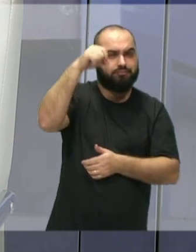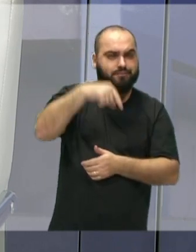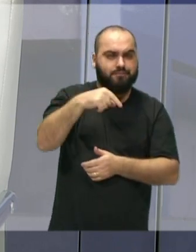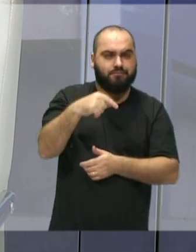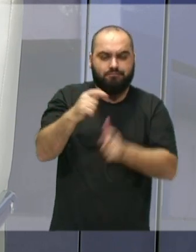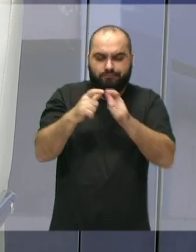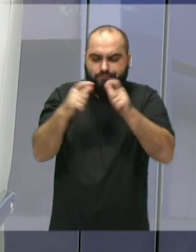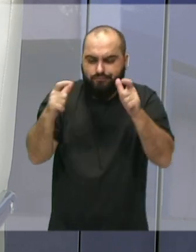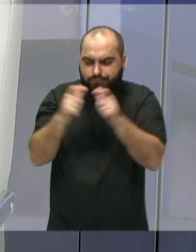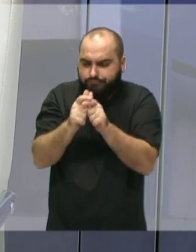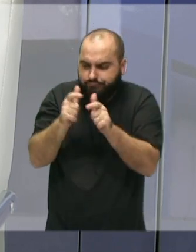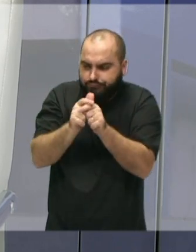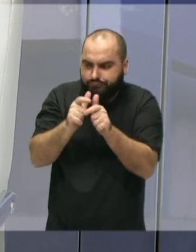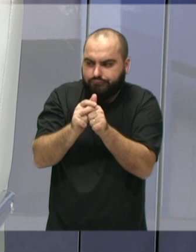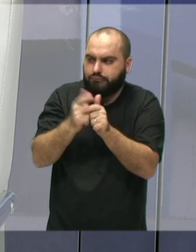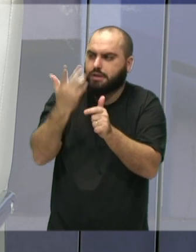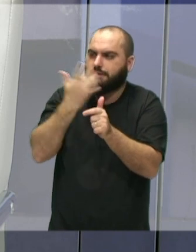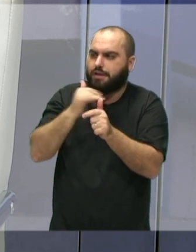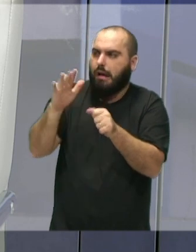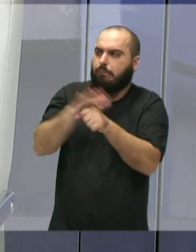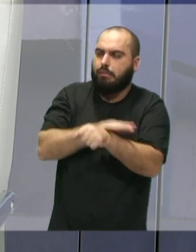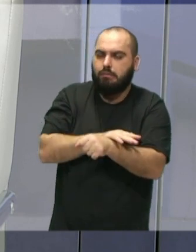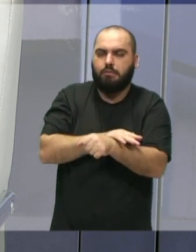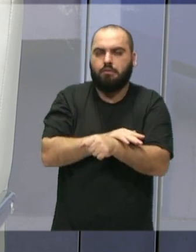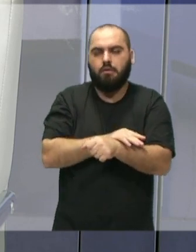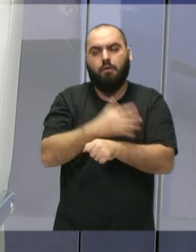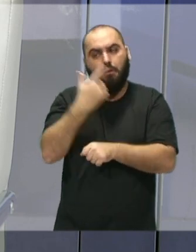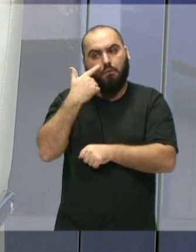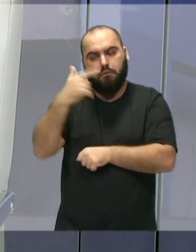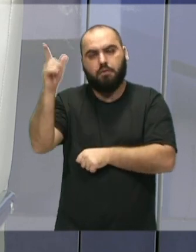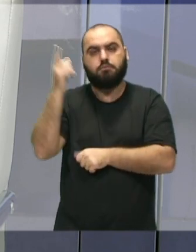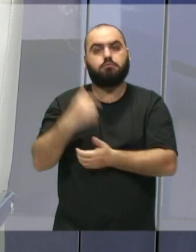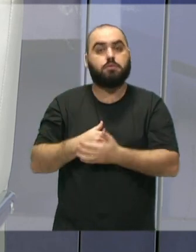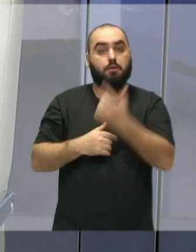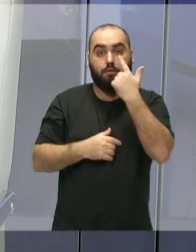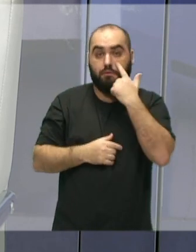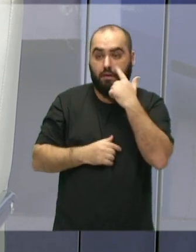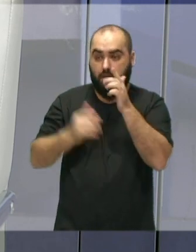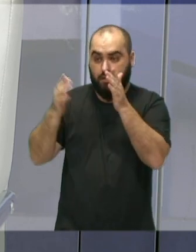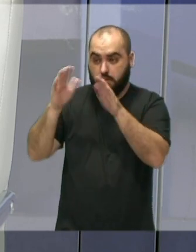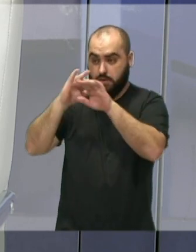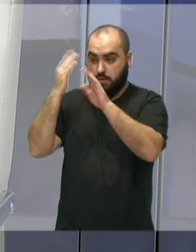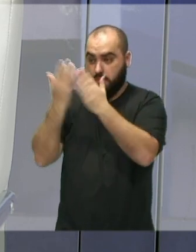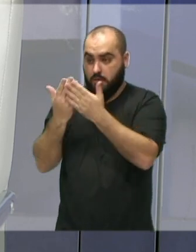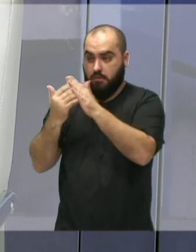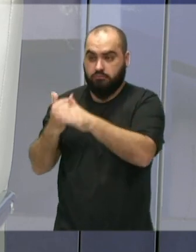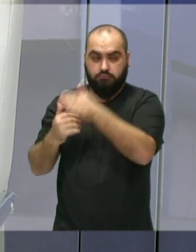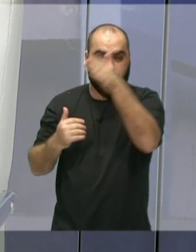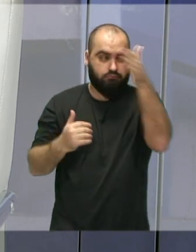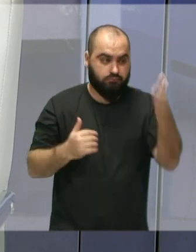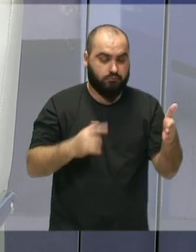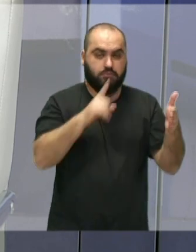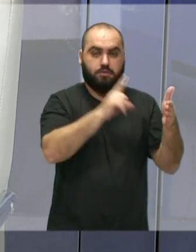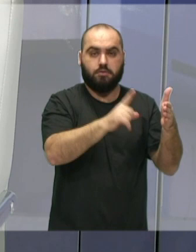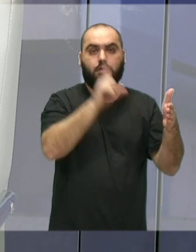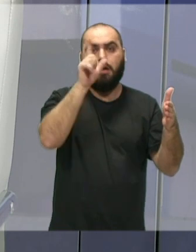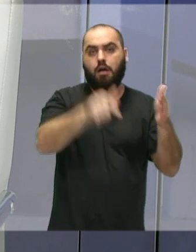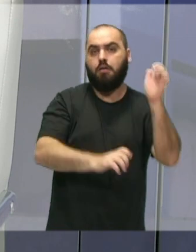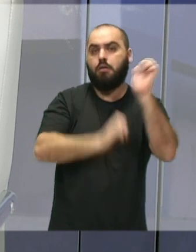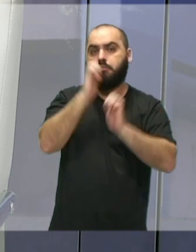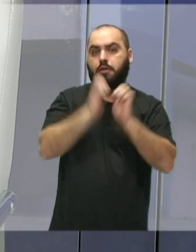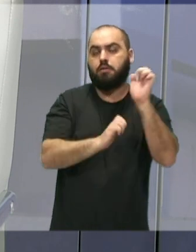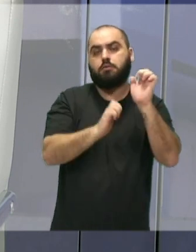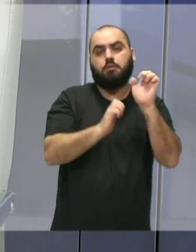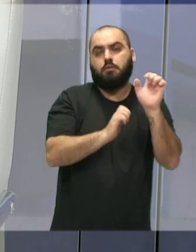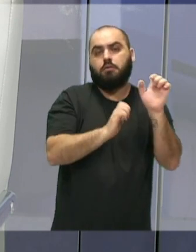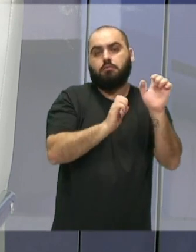vai lá para tentar amenizar as coisas, ver o que pode ser feito. E soube que ao lado de uma dessas escolas tinha esse depósito. É uma empresa desativada e tinha um